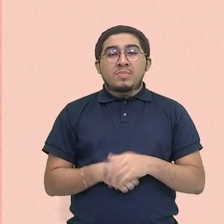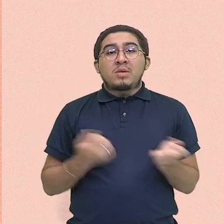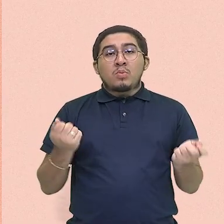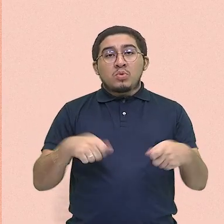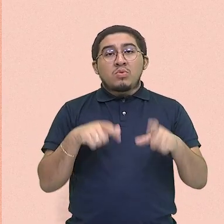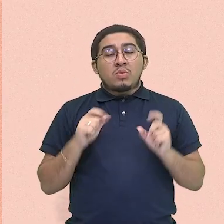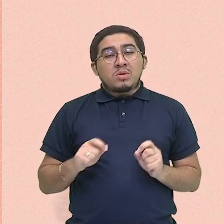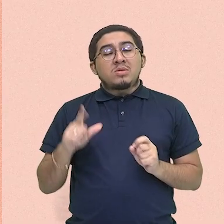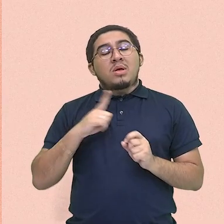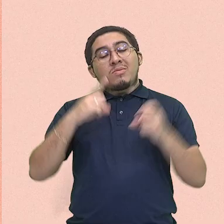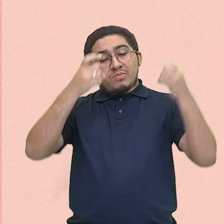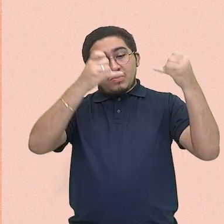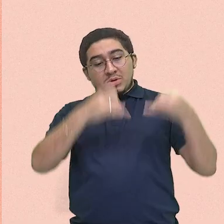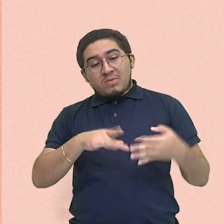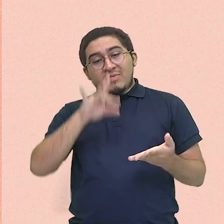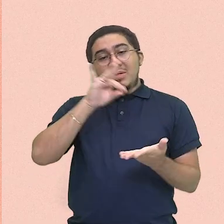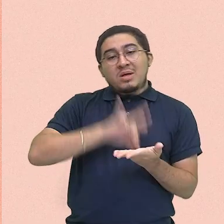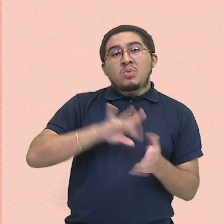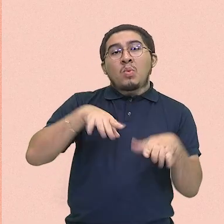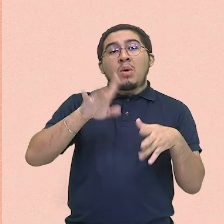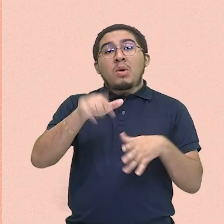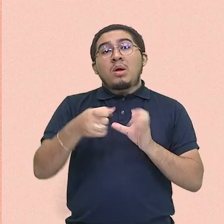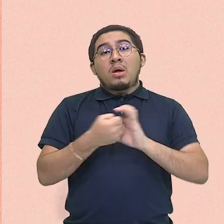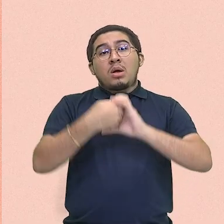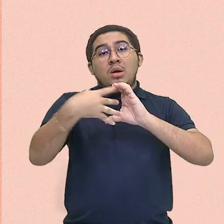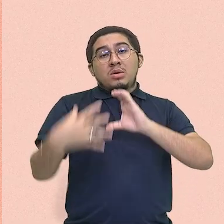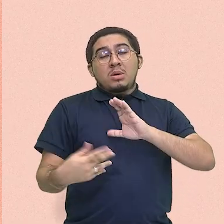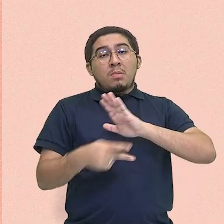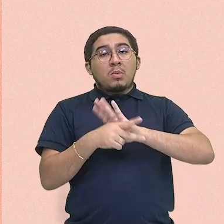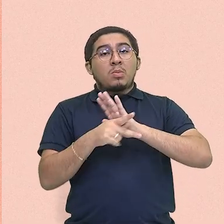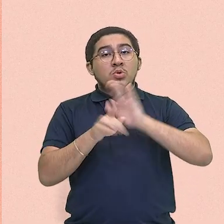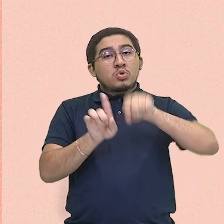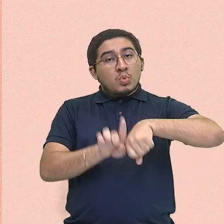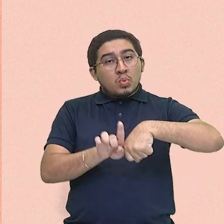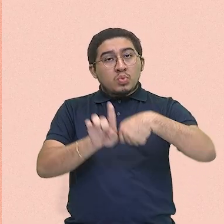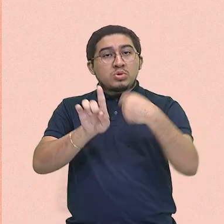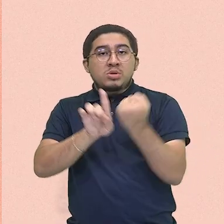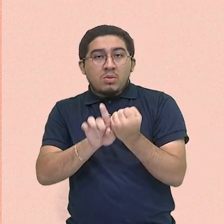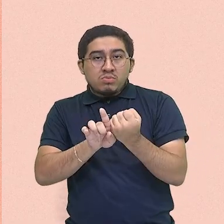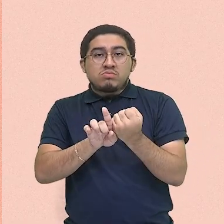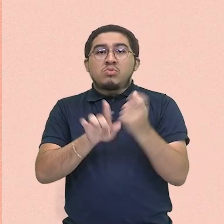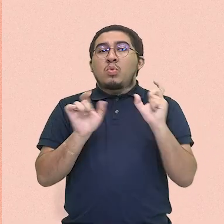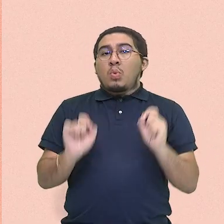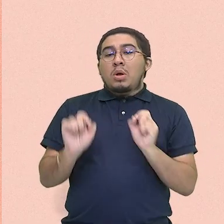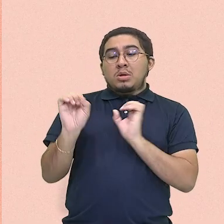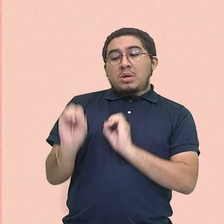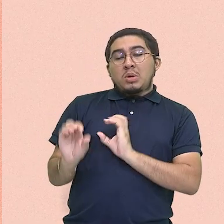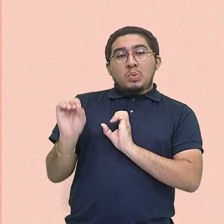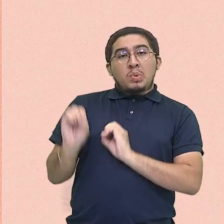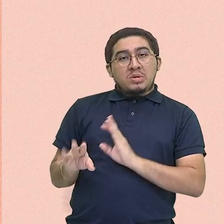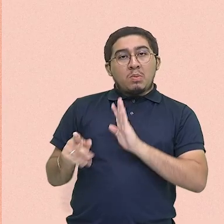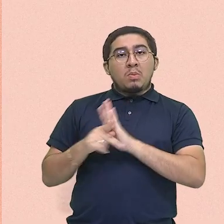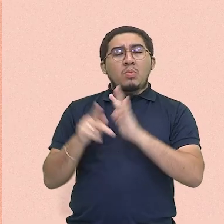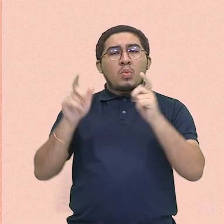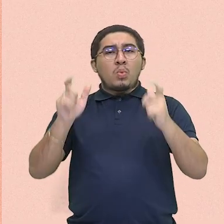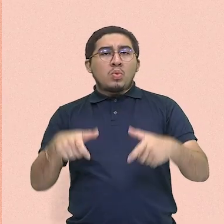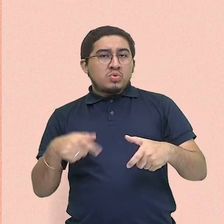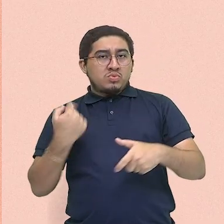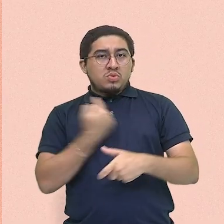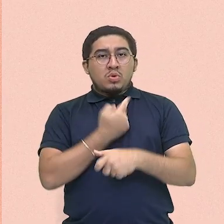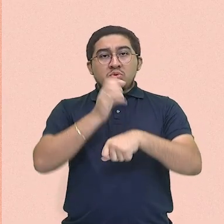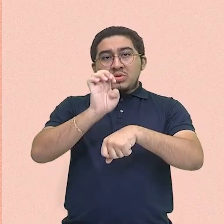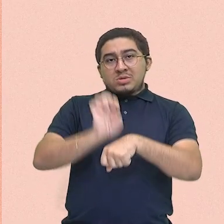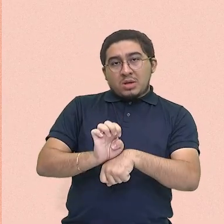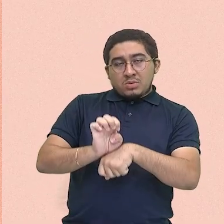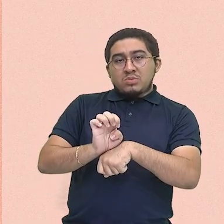aí então, dizer qual é a característica social da educação aqui no nosso